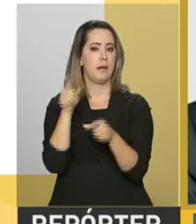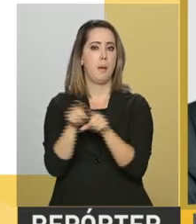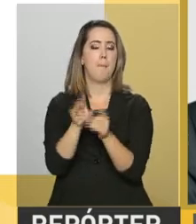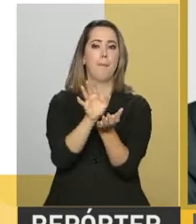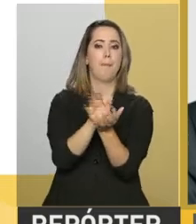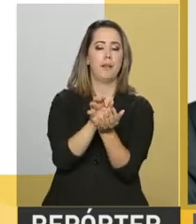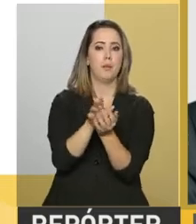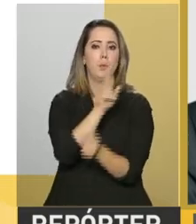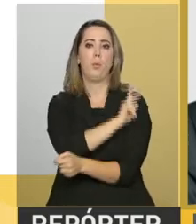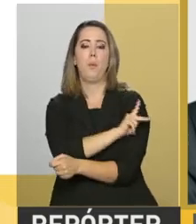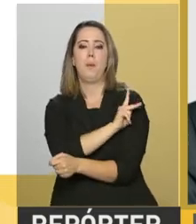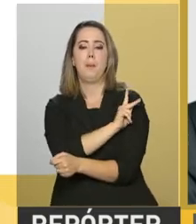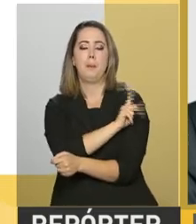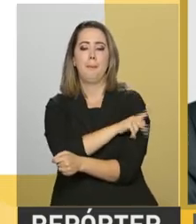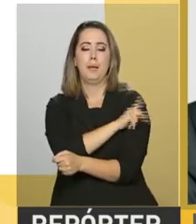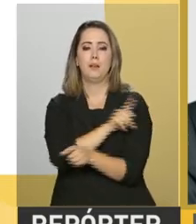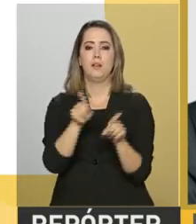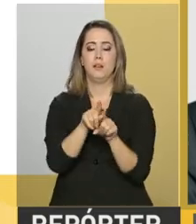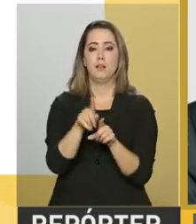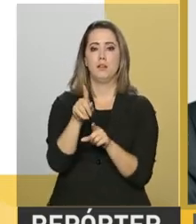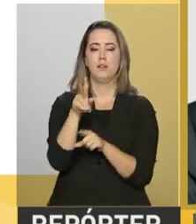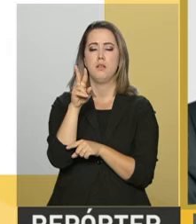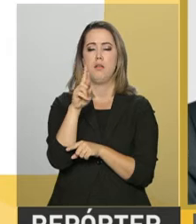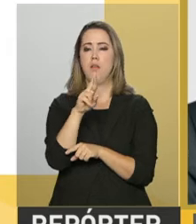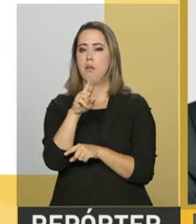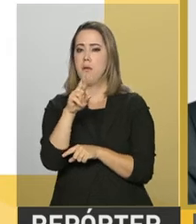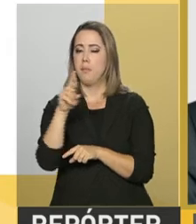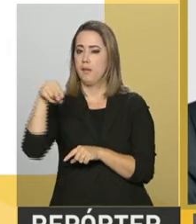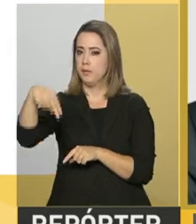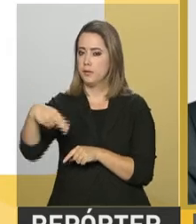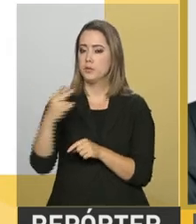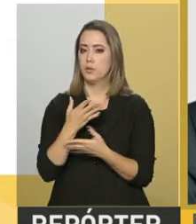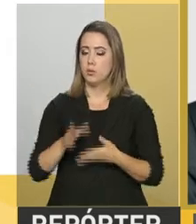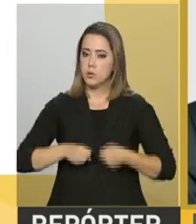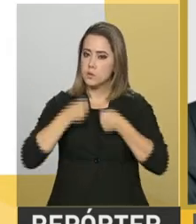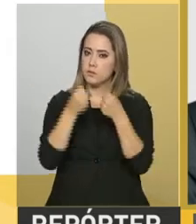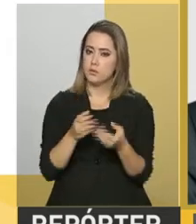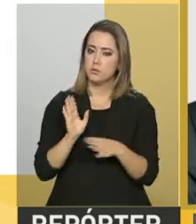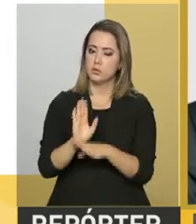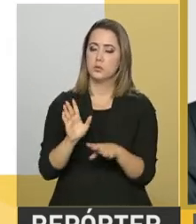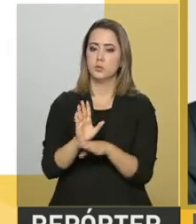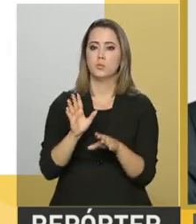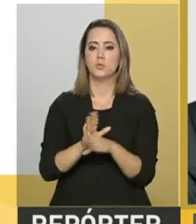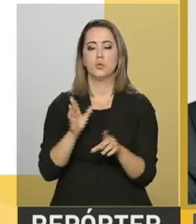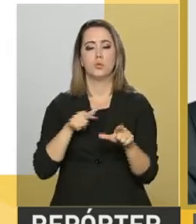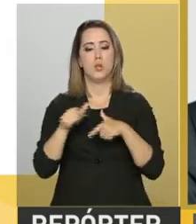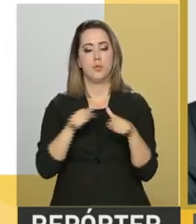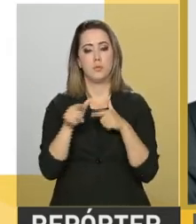Pernambuco, Paraíba e Rio Grande do Norte, no esforço de garantir a estruturação de ações que